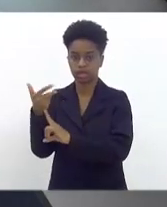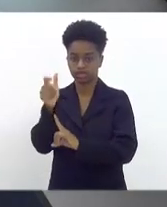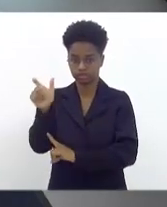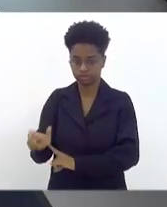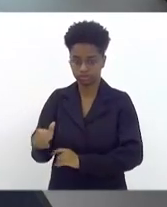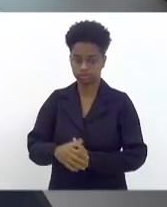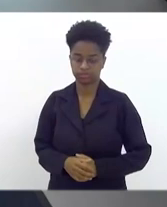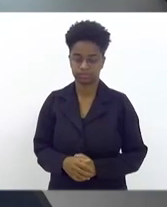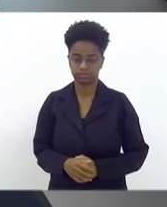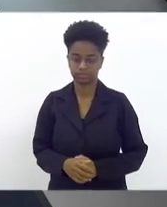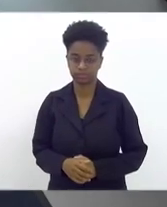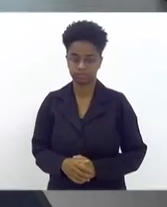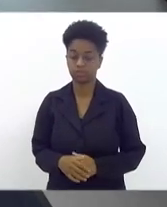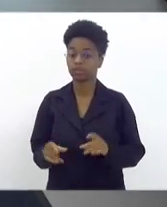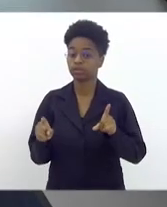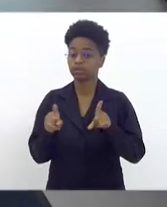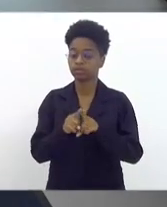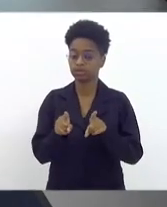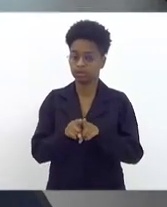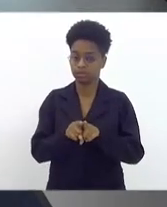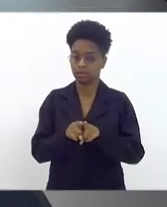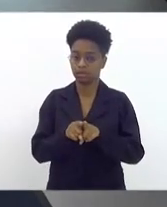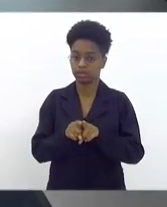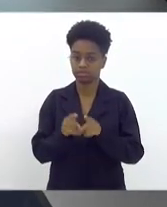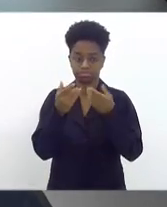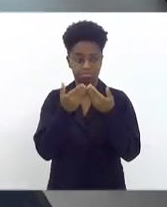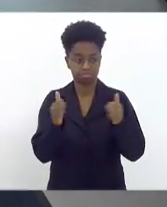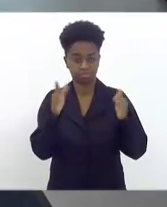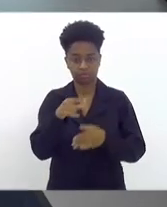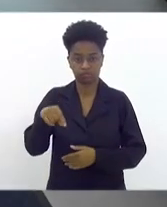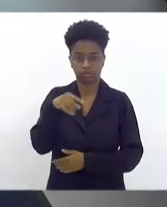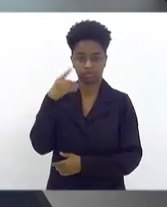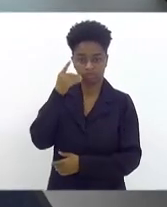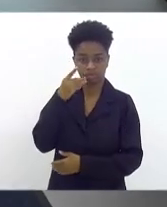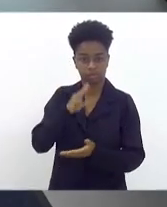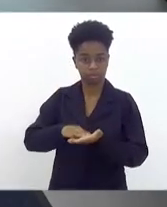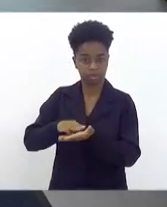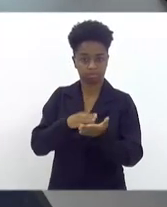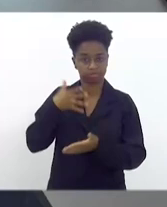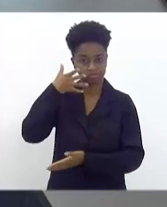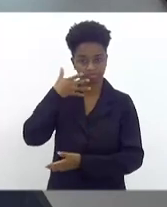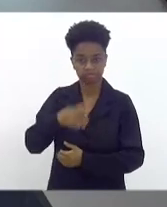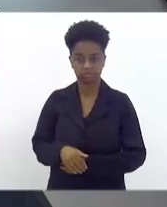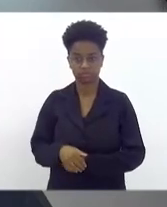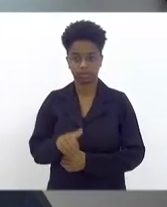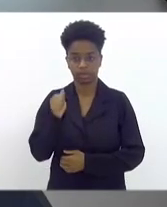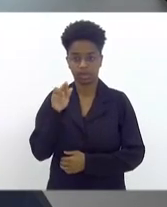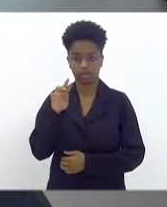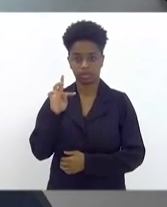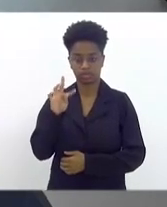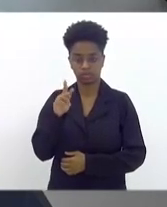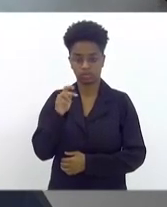artísticos e também abro a palavra aos demais membros da comissão. Deputado Arthur, por favor. Muito bom dia a todos,